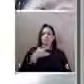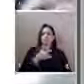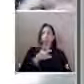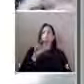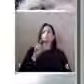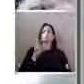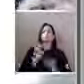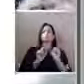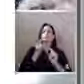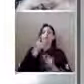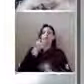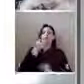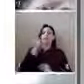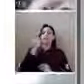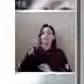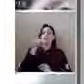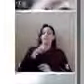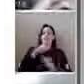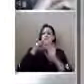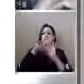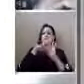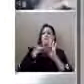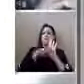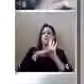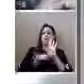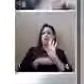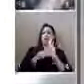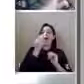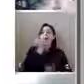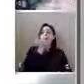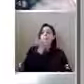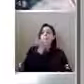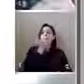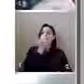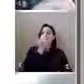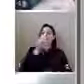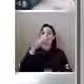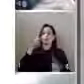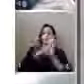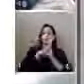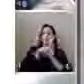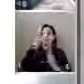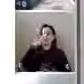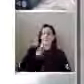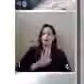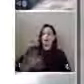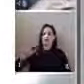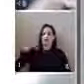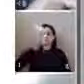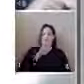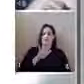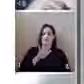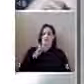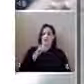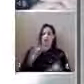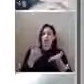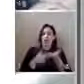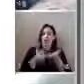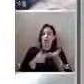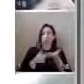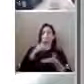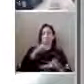Alimentos Regionais Brasileiros. Este livro tem caráter oficial,